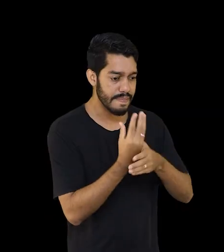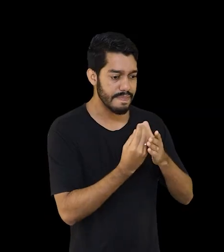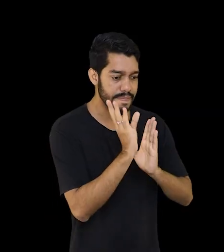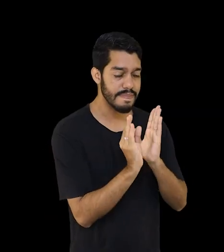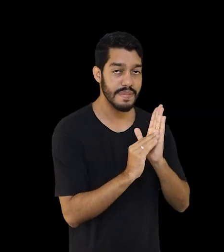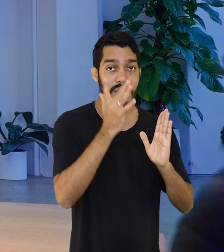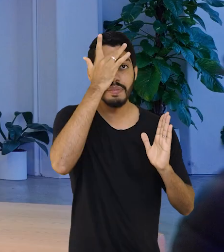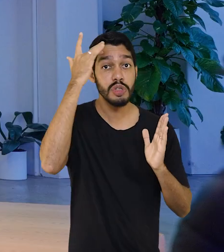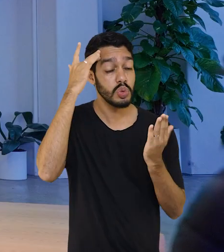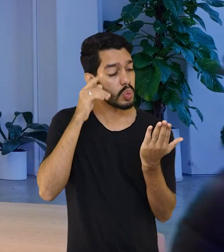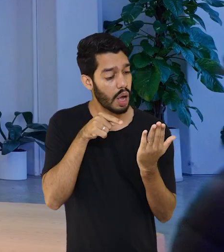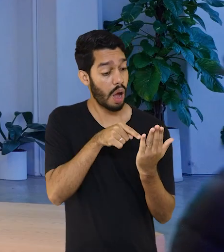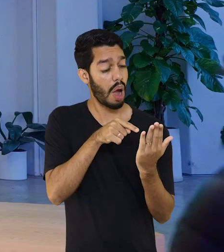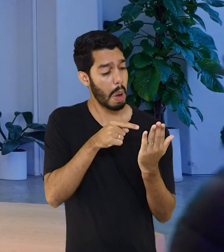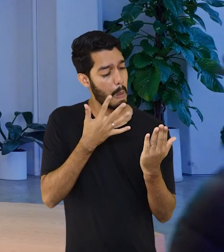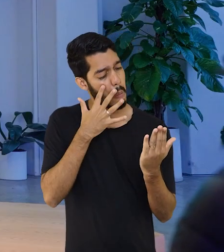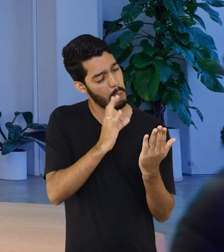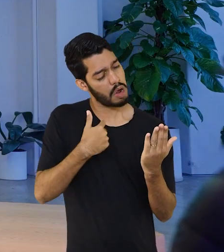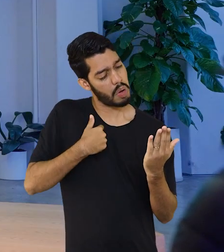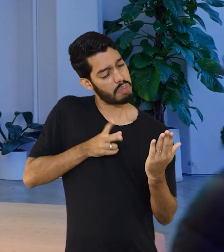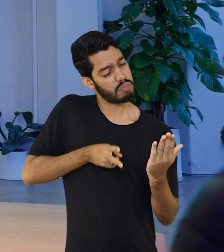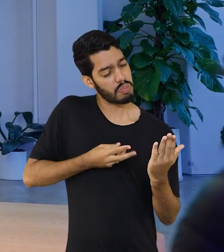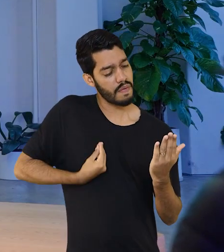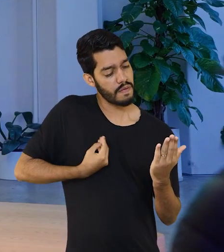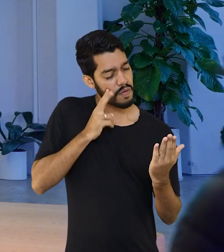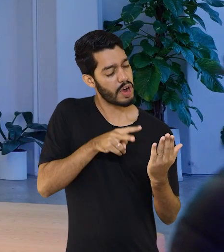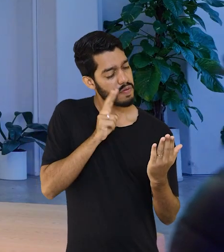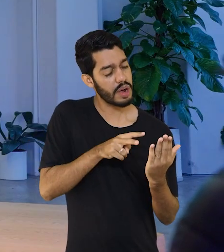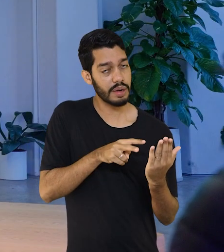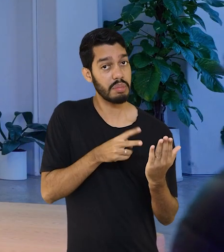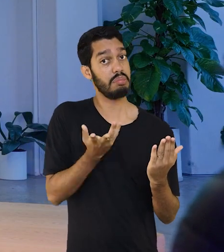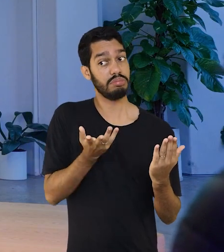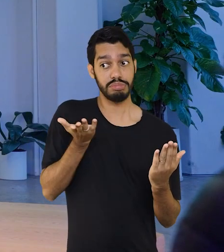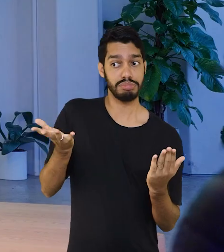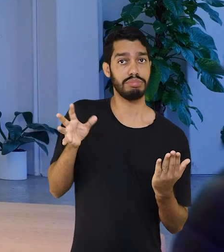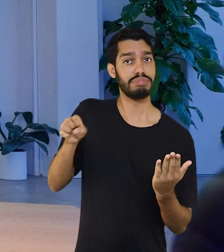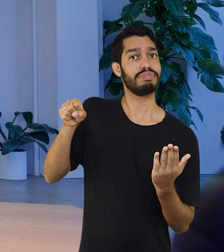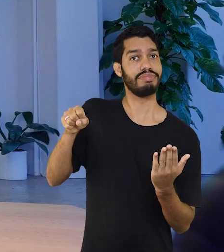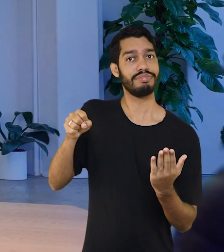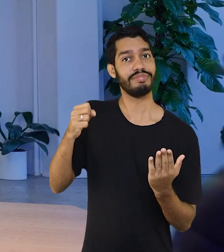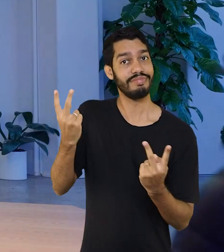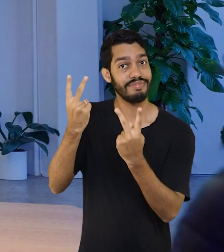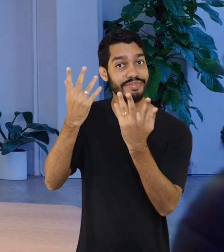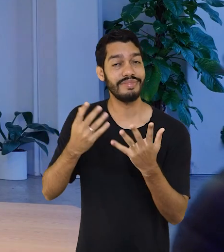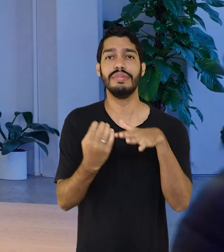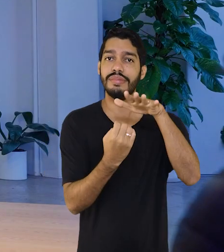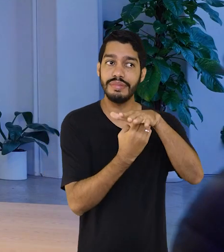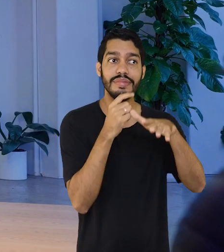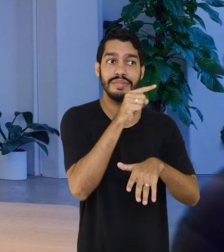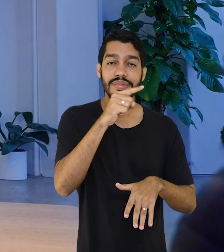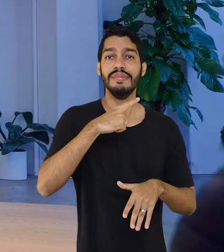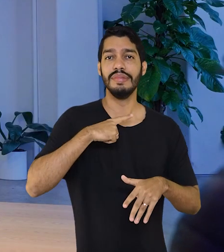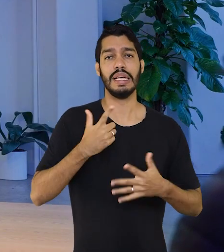dedicar a sua atenção é algo que vai ter cada vez mais valor, concorda? E as empresas gastam muita energia, muito dinheiro